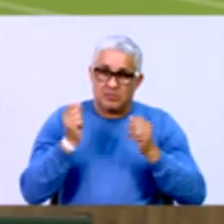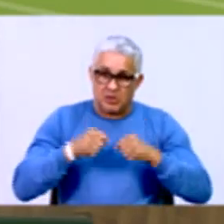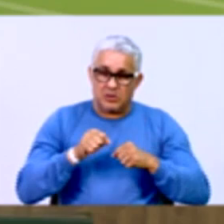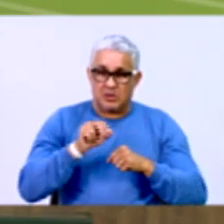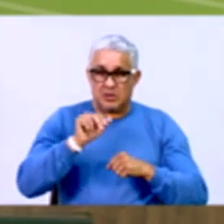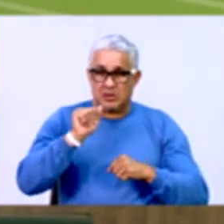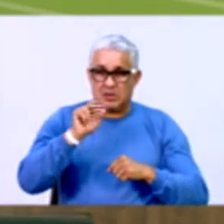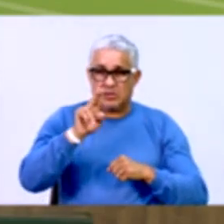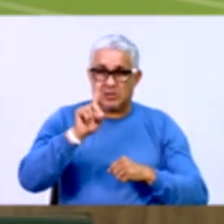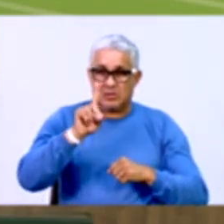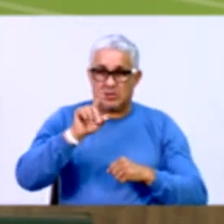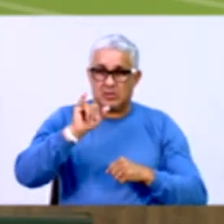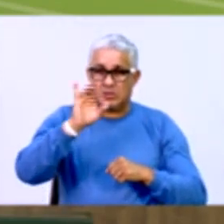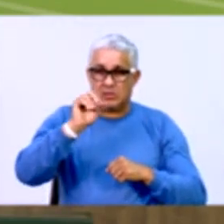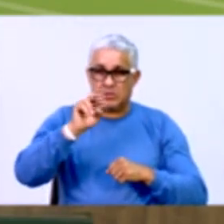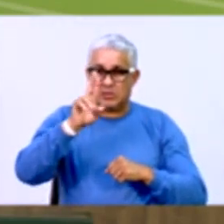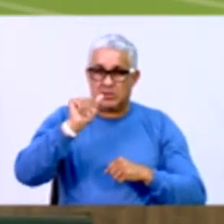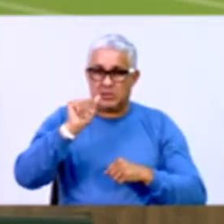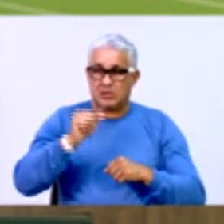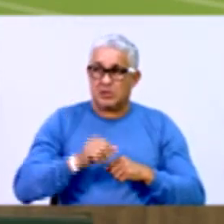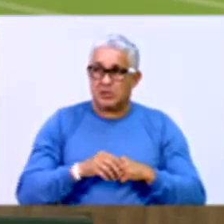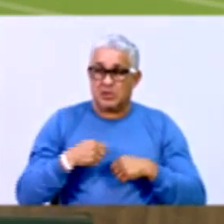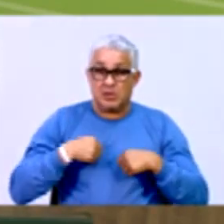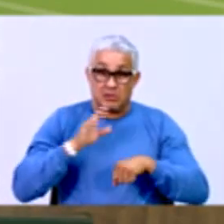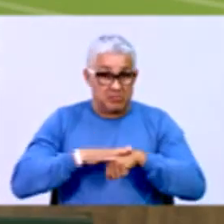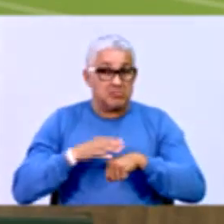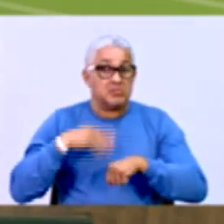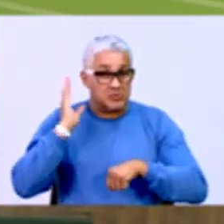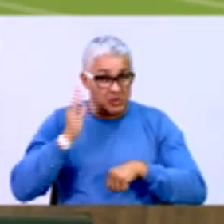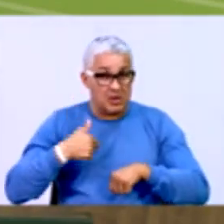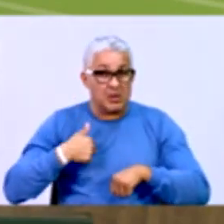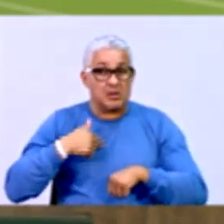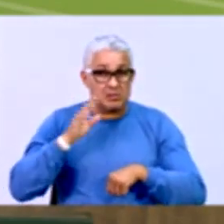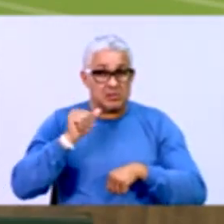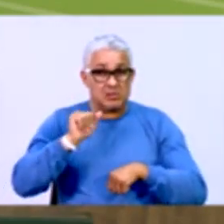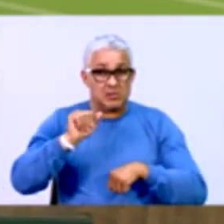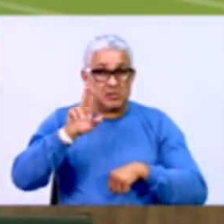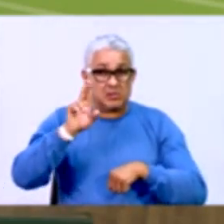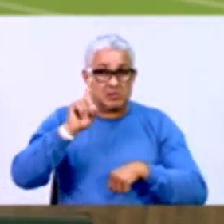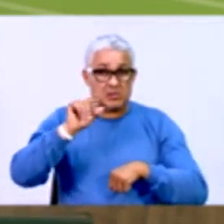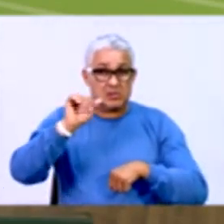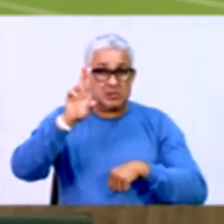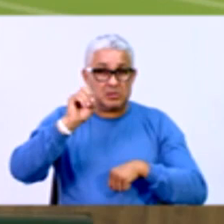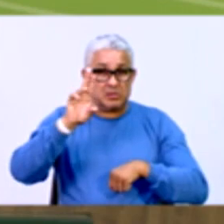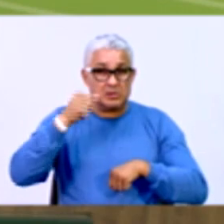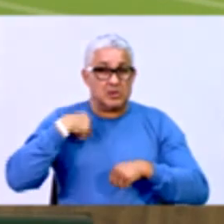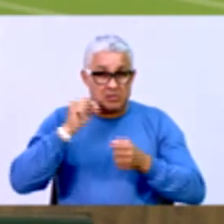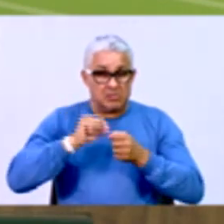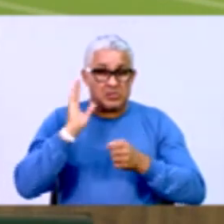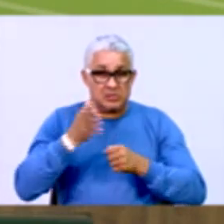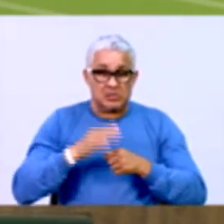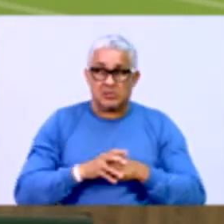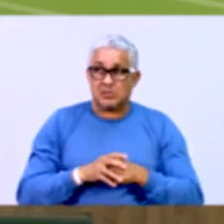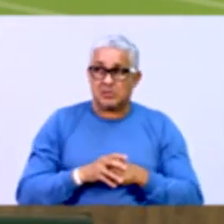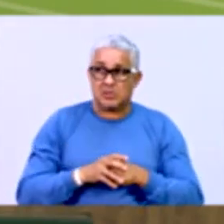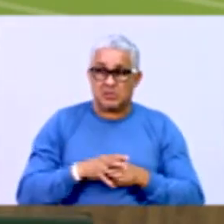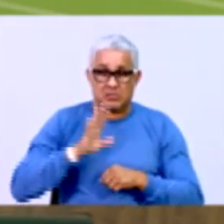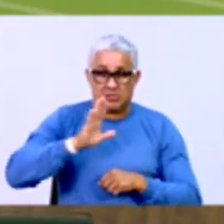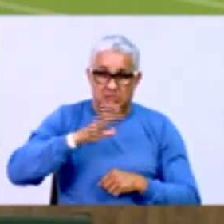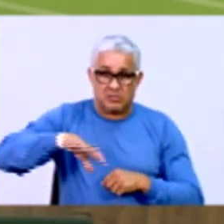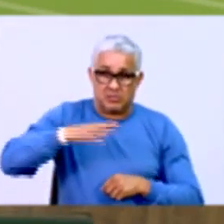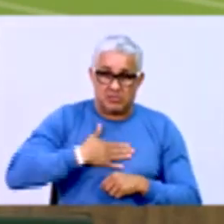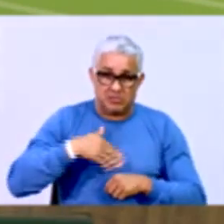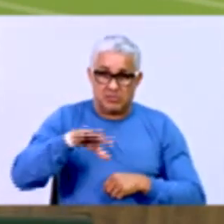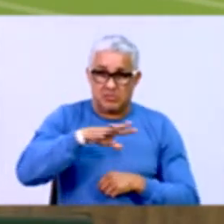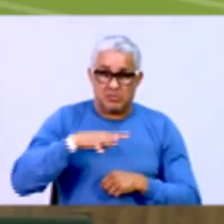bem minuciosa. Eu mesmo, professor, já participei de auditoria, já fui contratado algumas vezes, não é bem minha área, né,